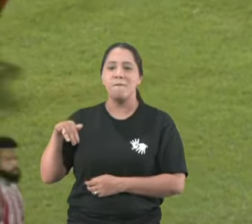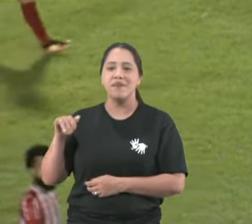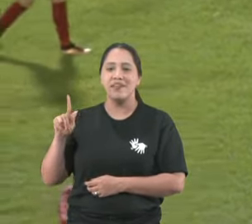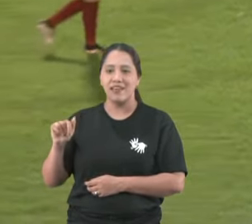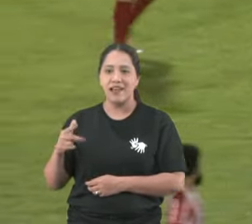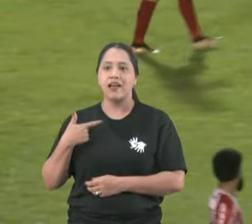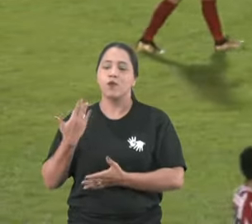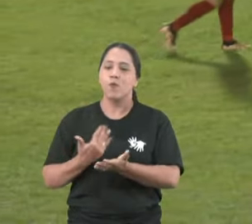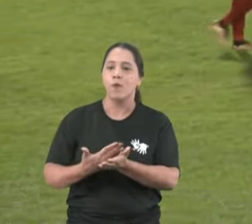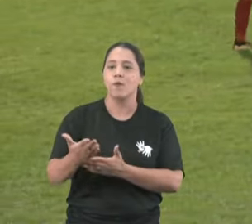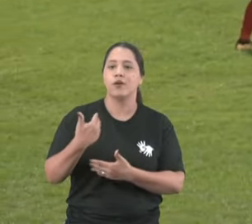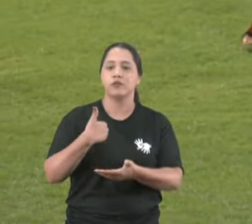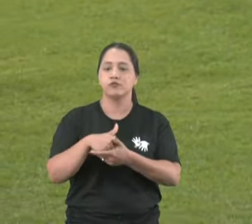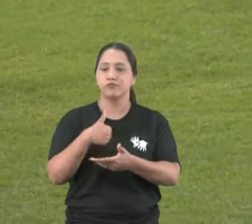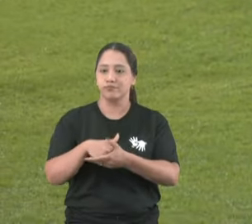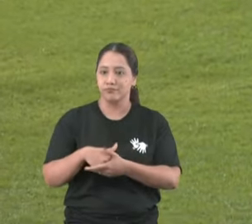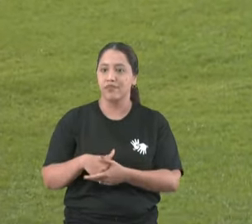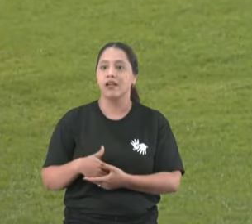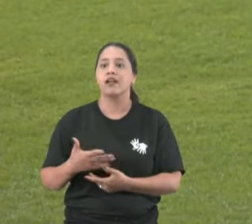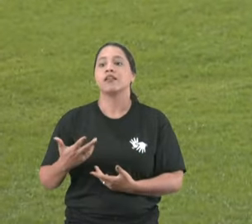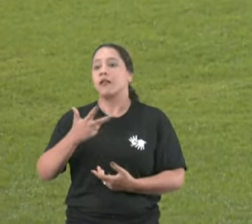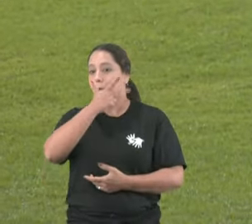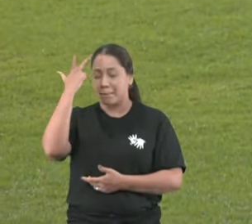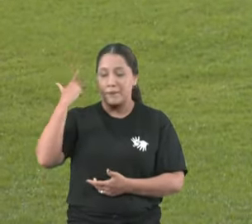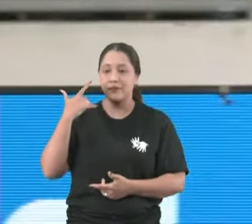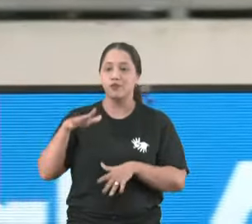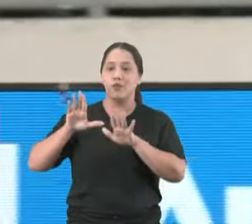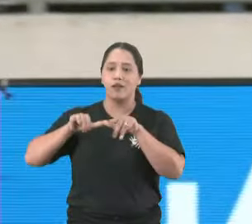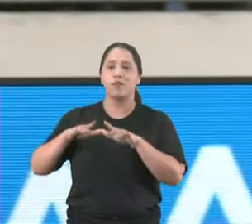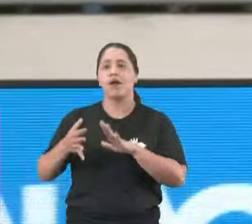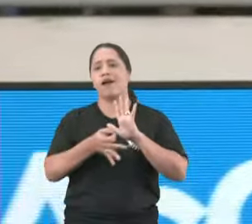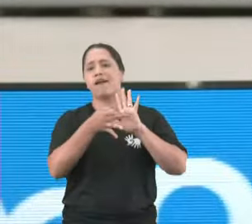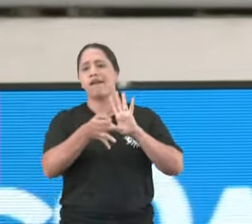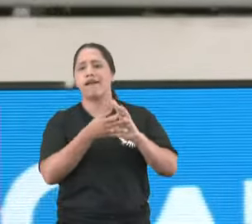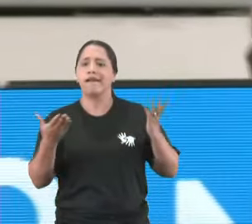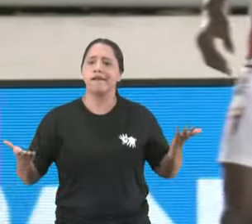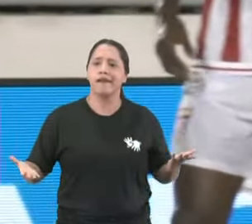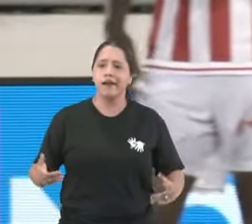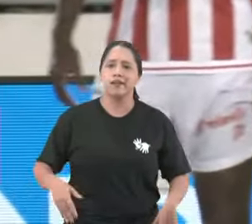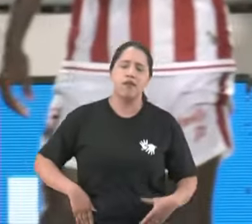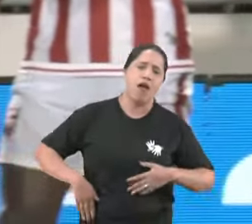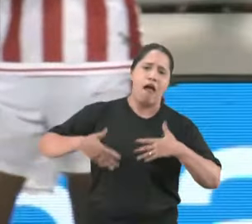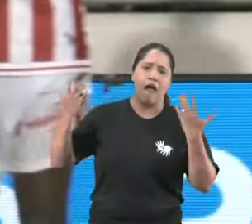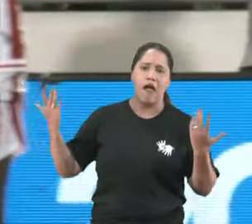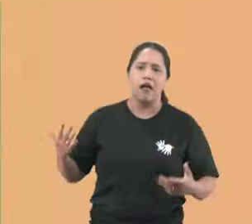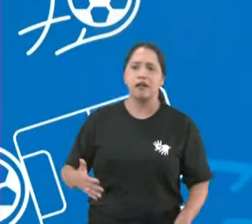passe. Jogadores do Asa argumentam, o Wagner faz a sinalização